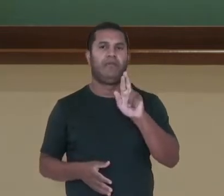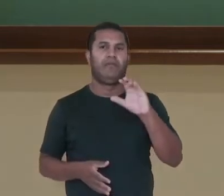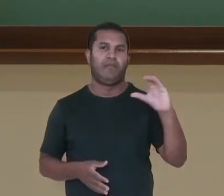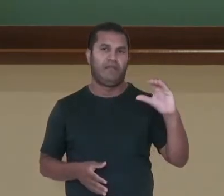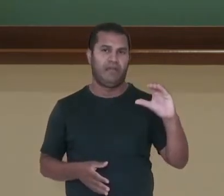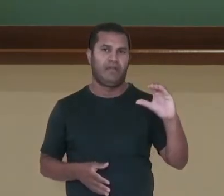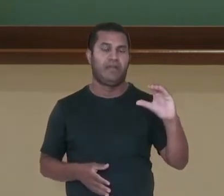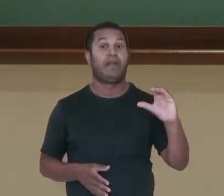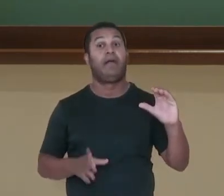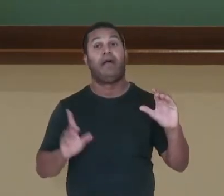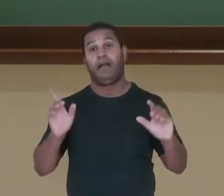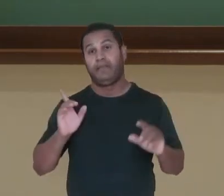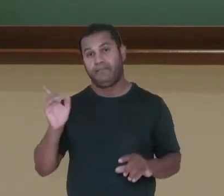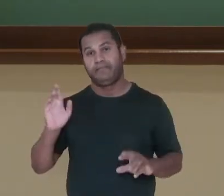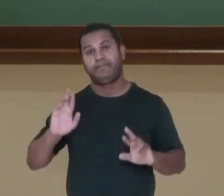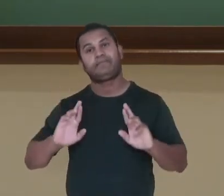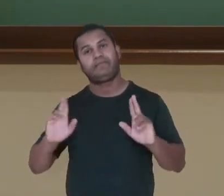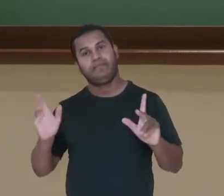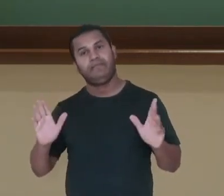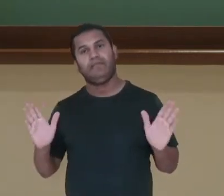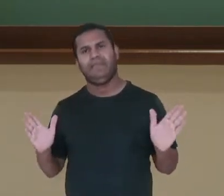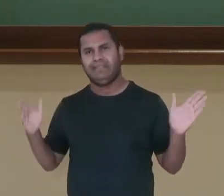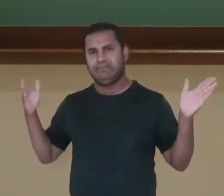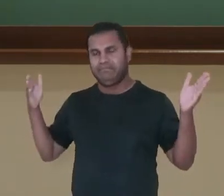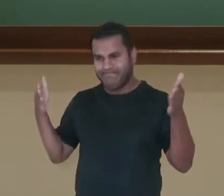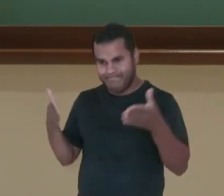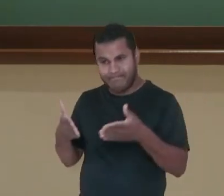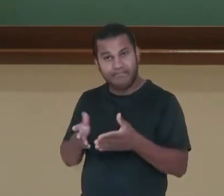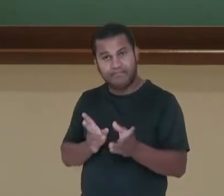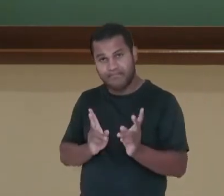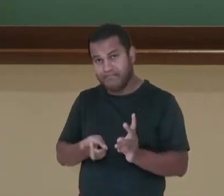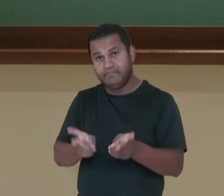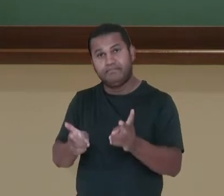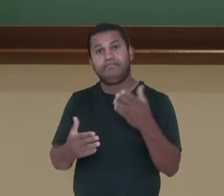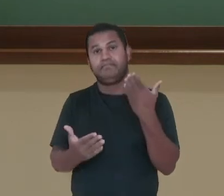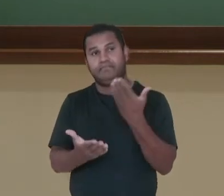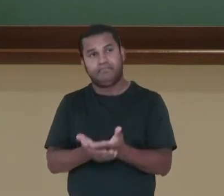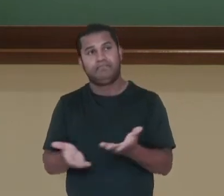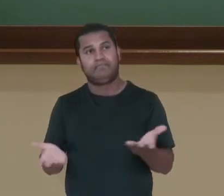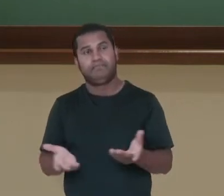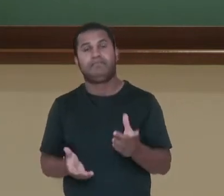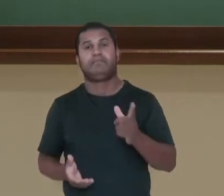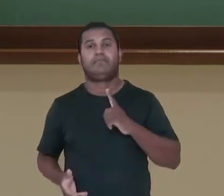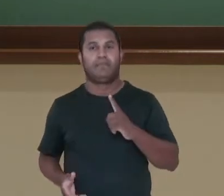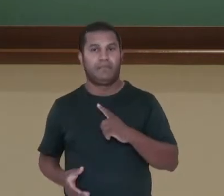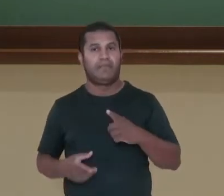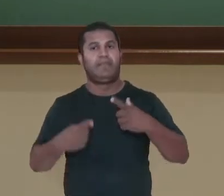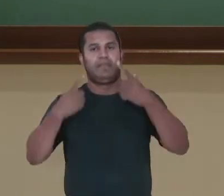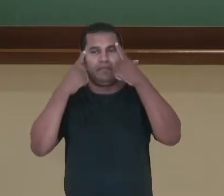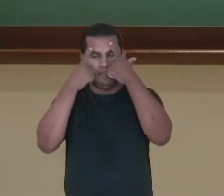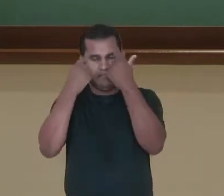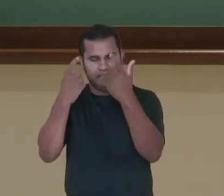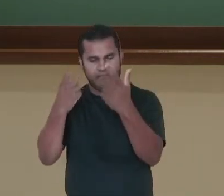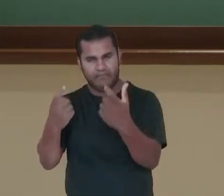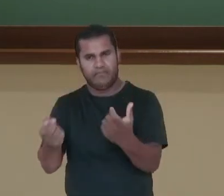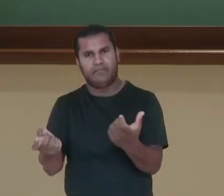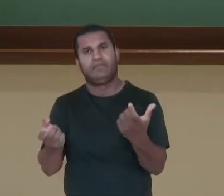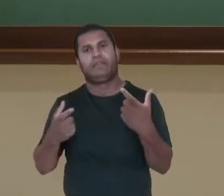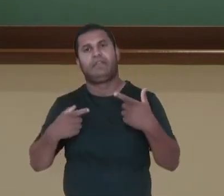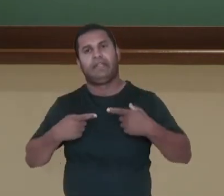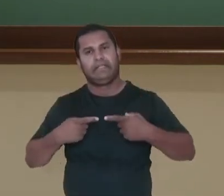eles se valem. Então, por meio de, por exemplo, atentados terroristas, por meio de sequestro de pessoas, autoridades